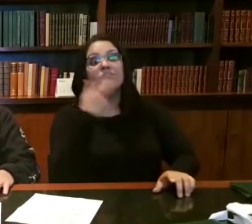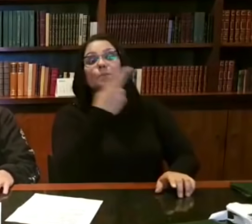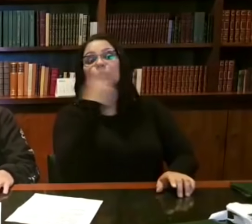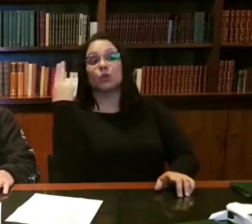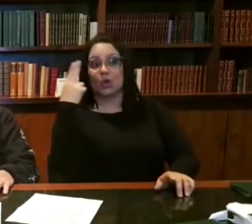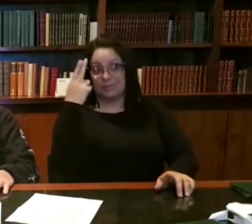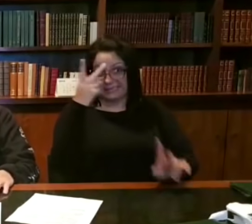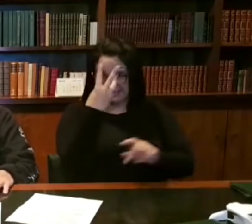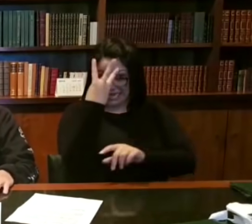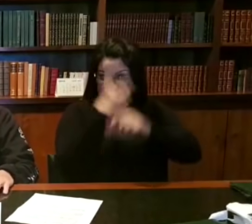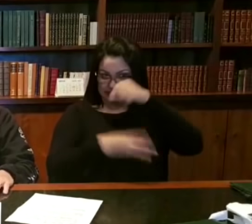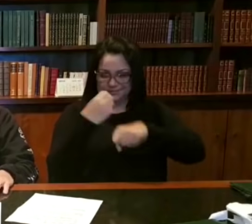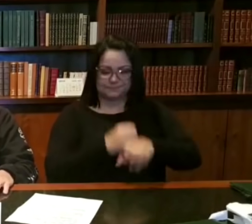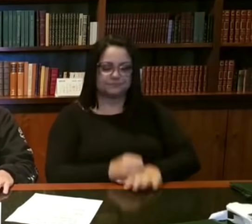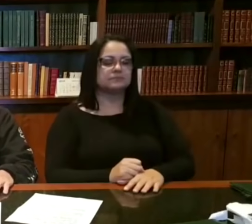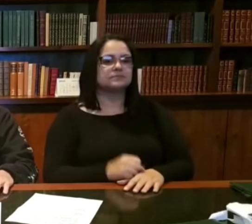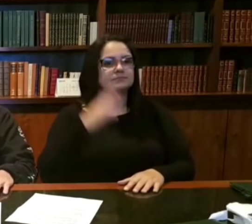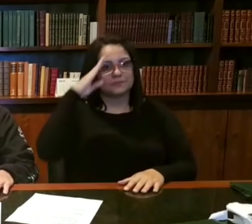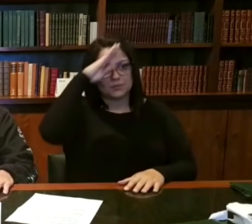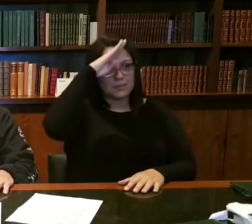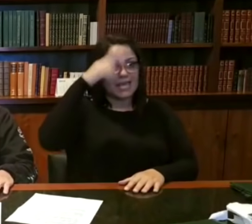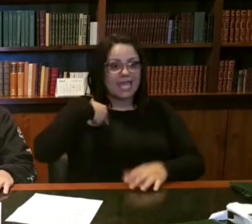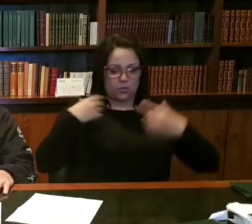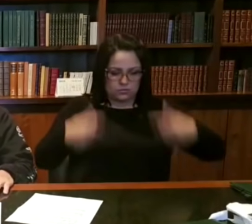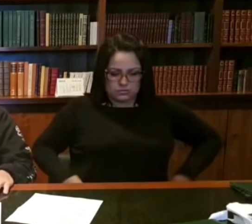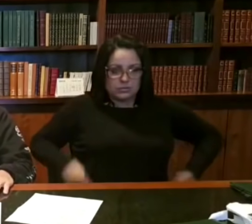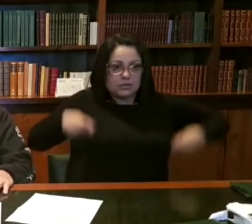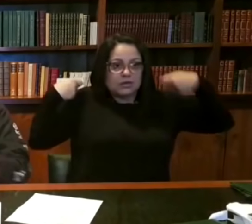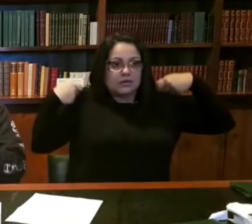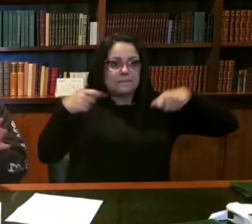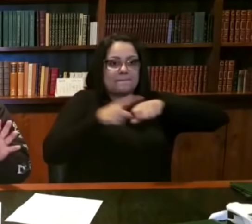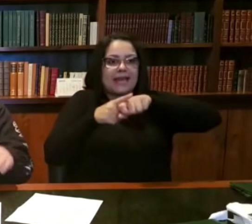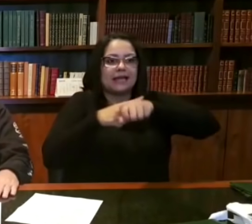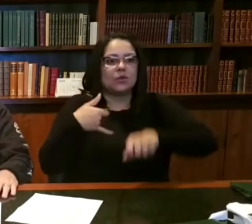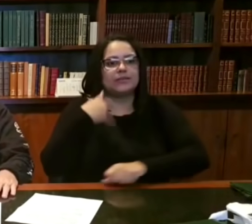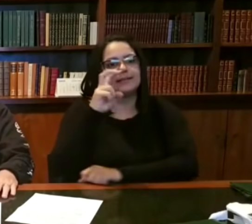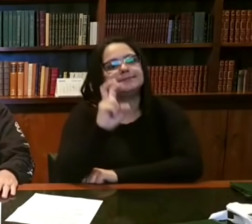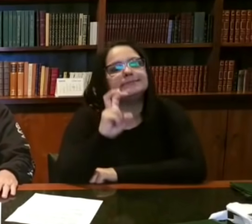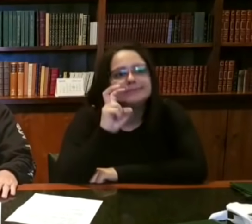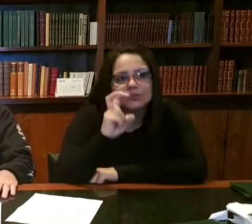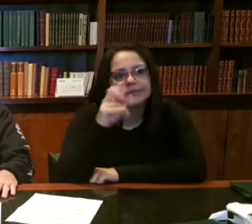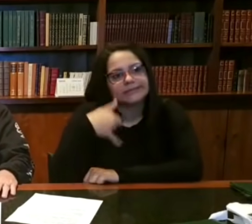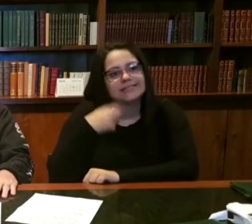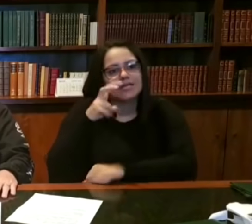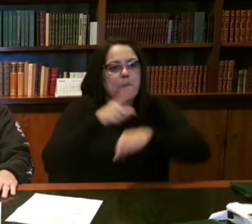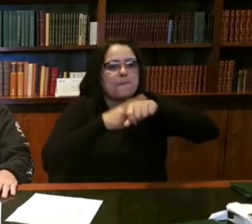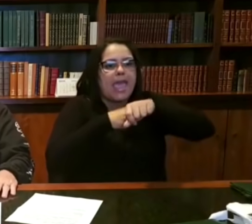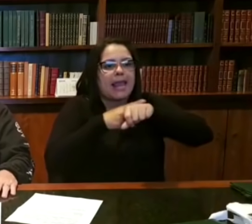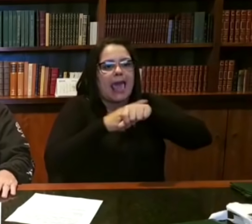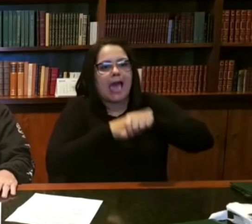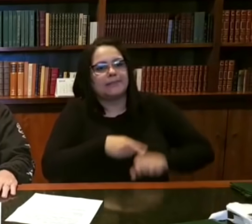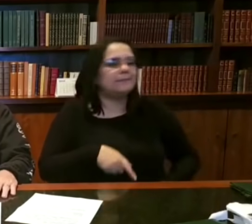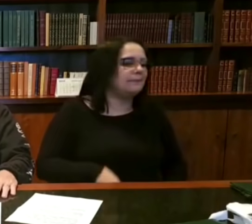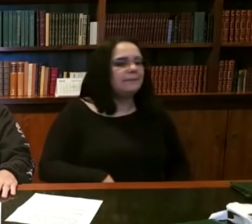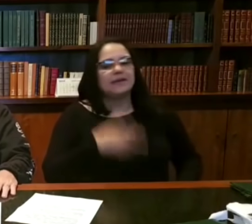3 anos atrás. Que eu saía pelado na rua, eu tinha 5 anos de idade, segundo a revista, passava pelado na rua,